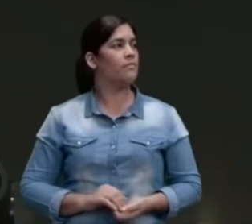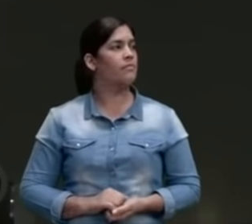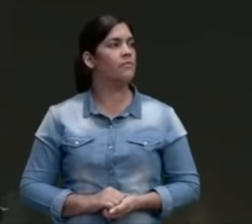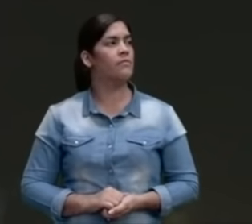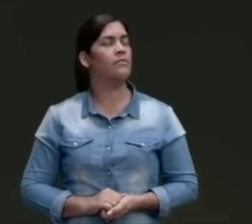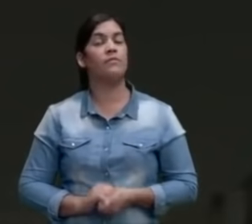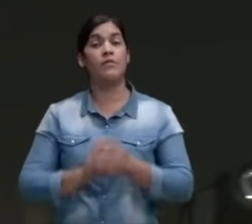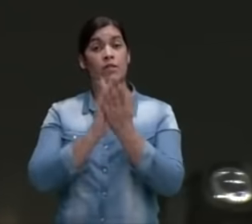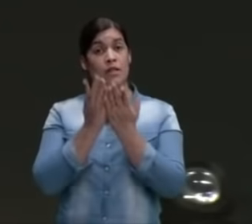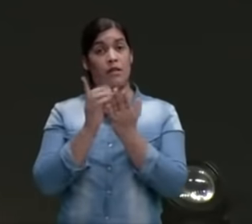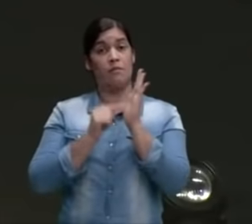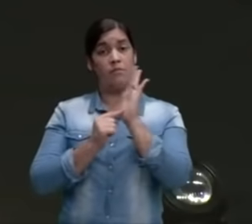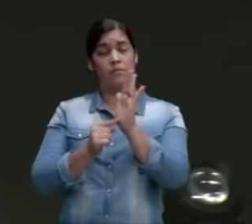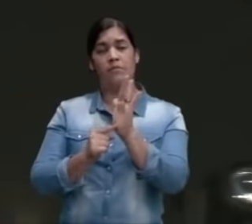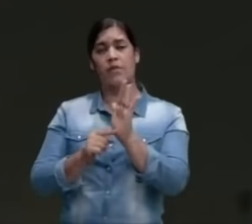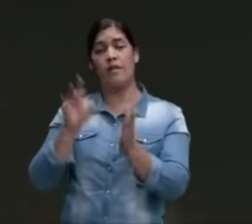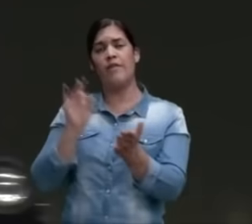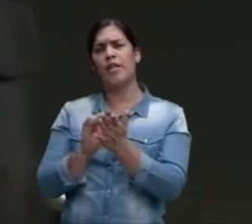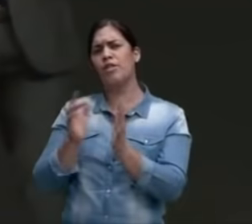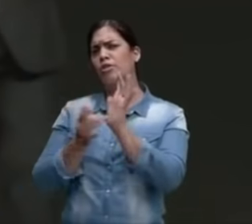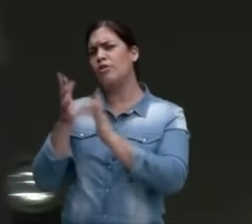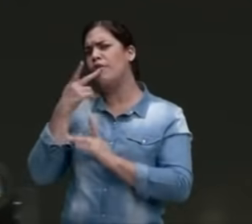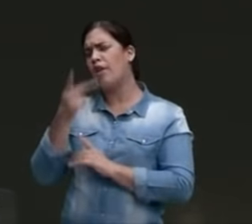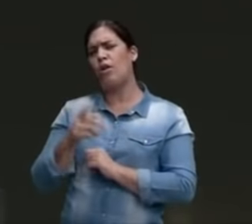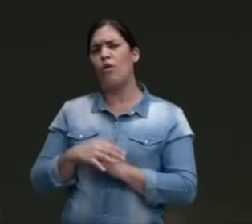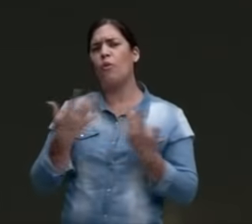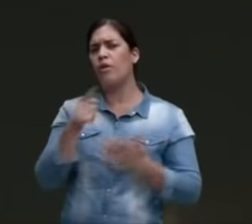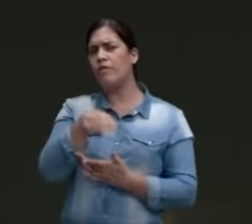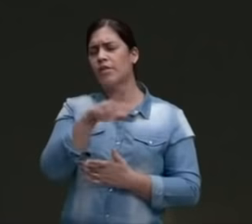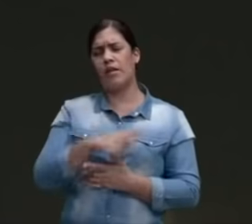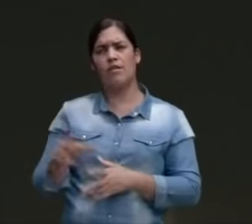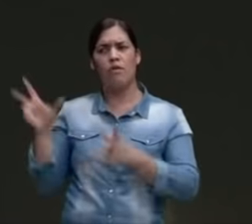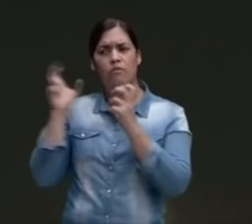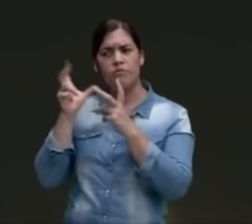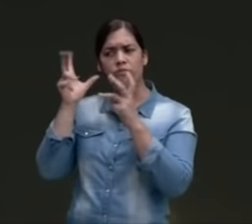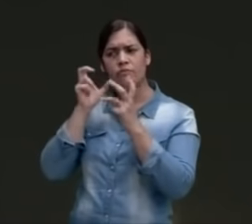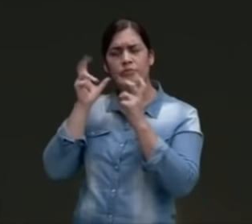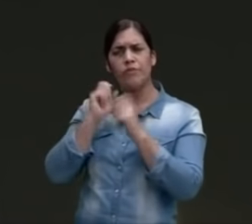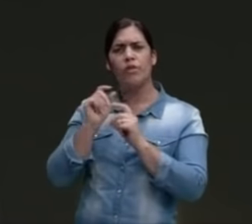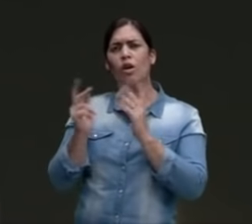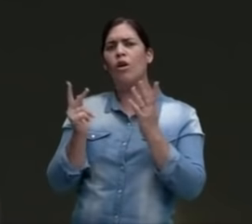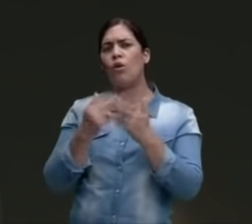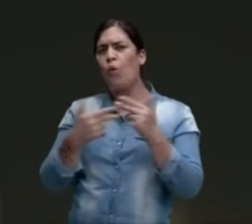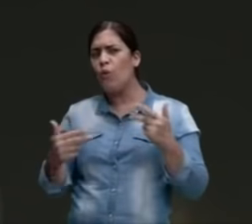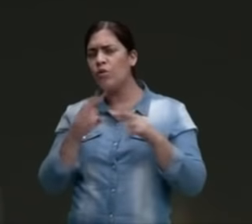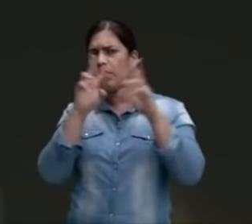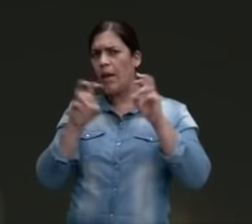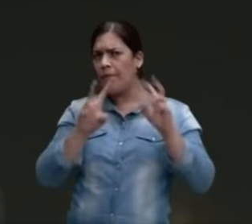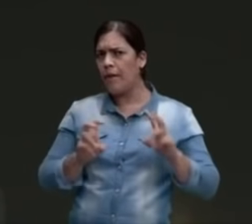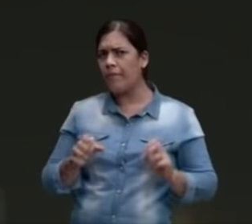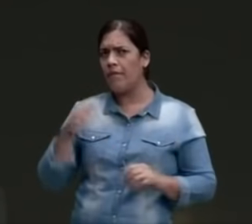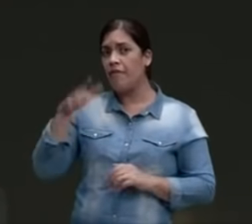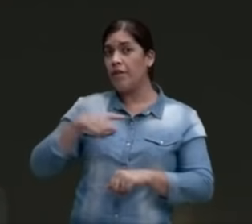E a Bíblia diz que, na verdade, Jesus disse que quando a gente ouvir falar dessas coisas, a gente tem que levantar os olhos para o céu e nos alegrar, porque